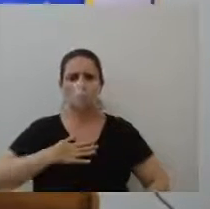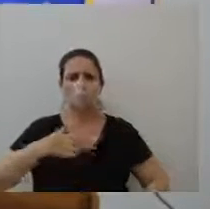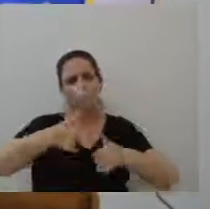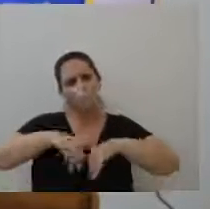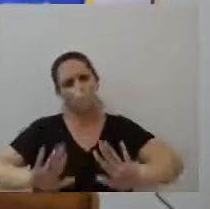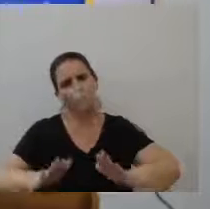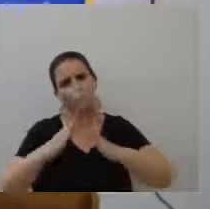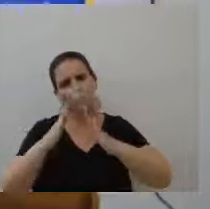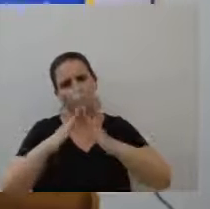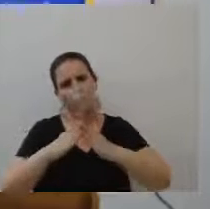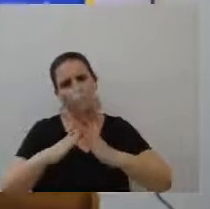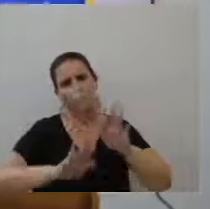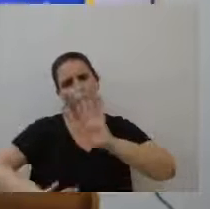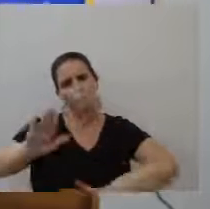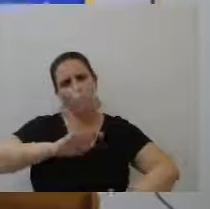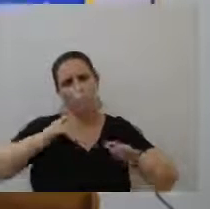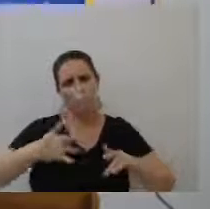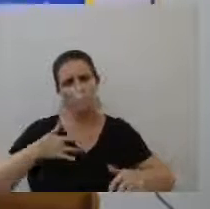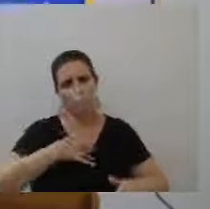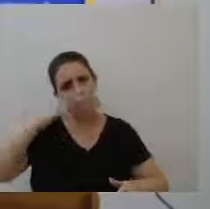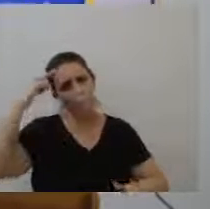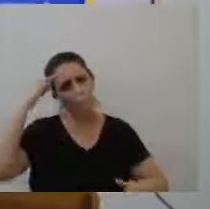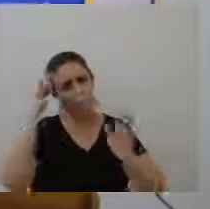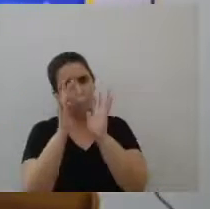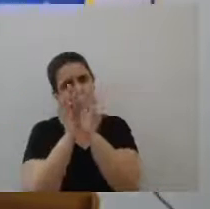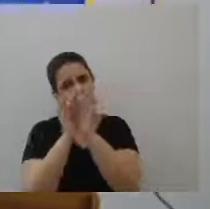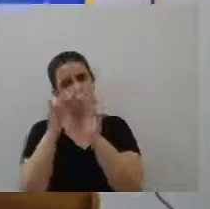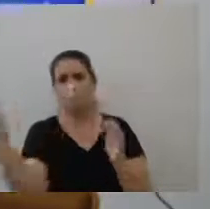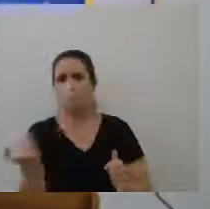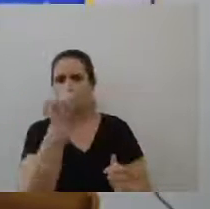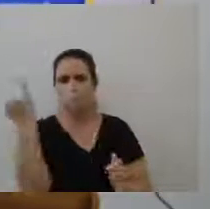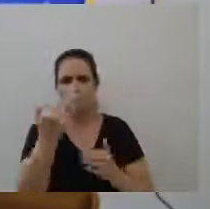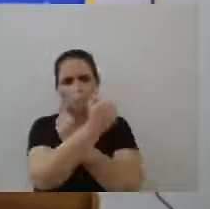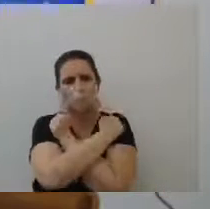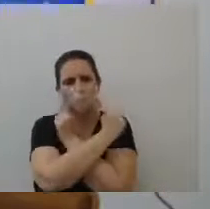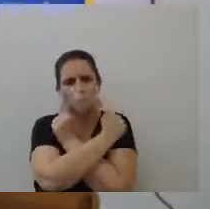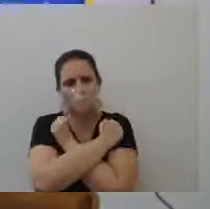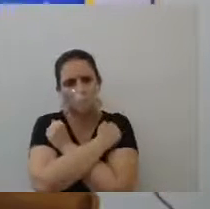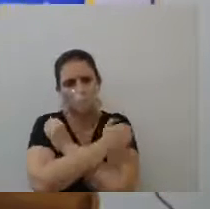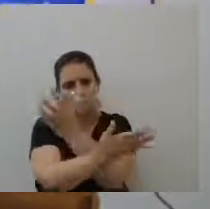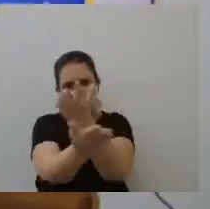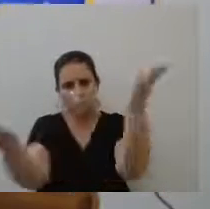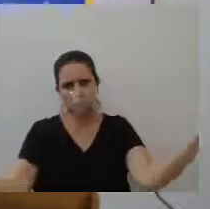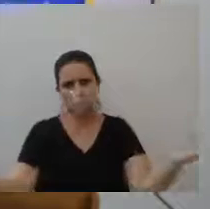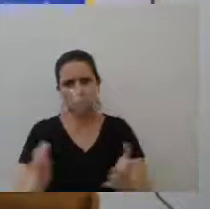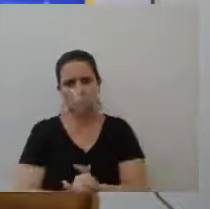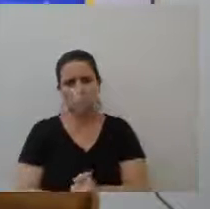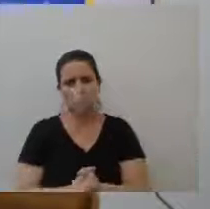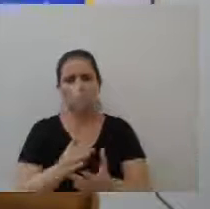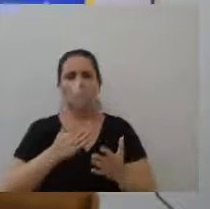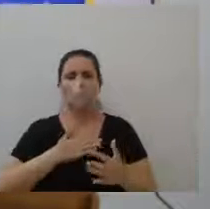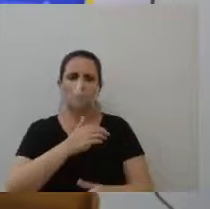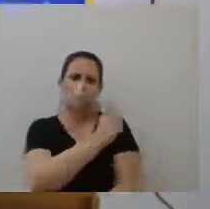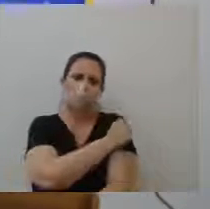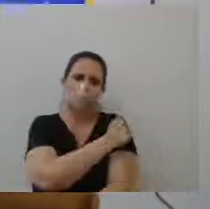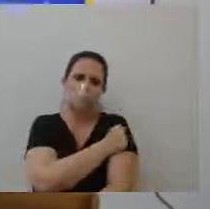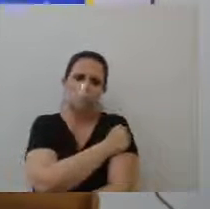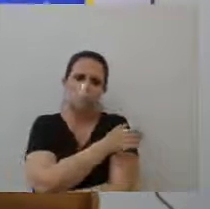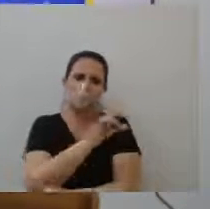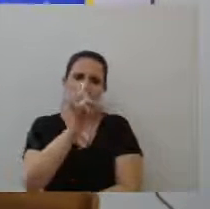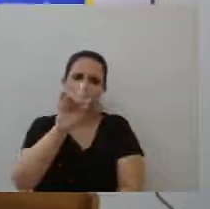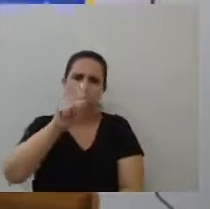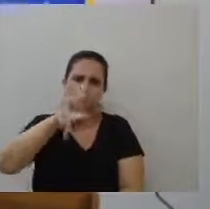último quadrinho. Mais um adjetivo para o meu currículo. Bem, voltando aqui para mim, Garfield é irônico,